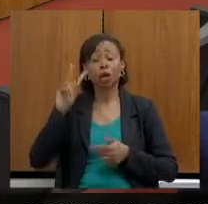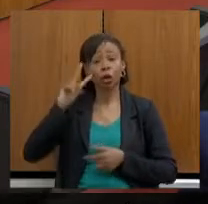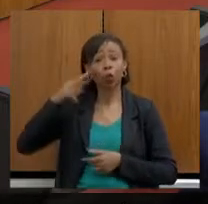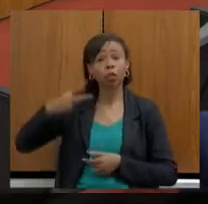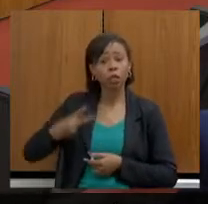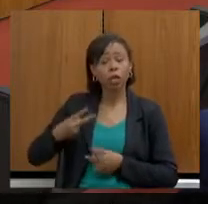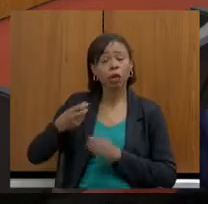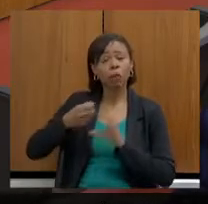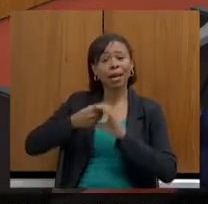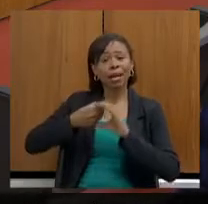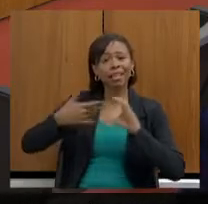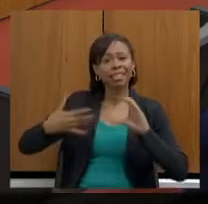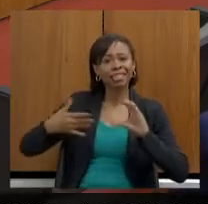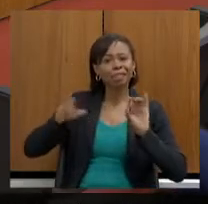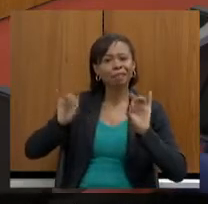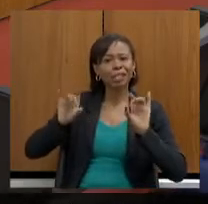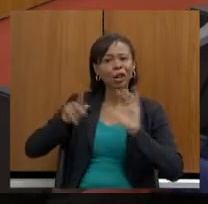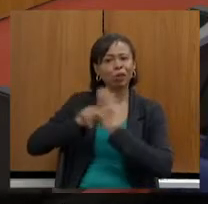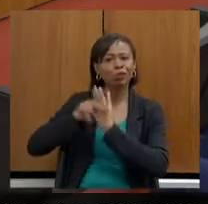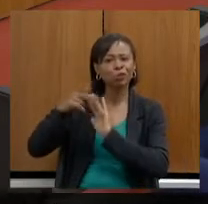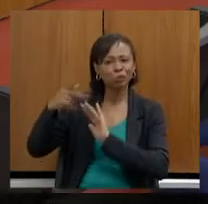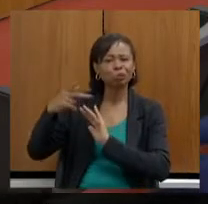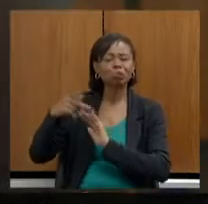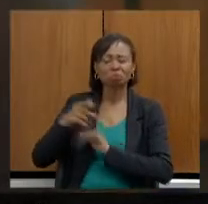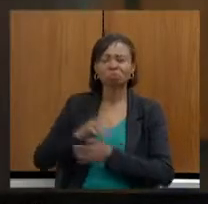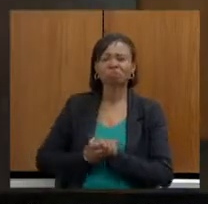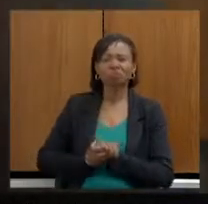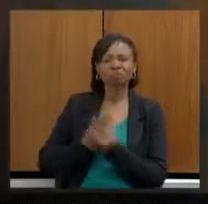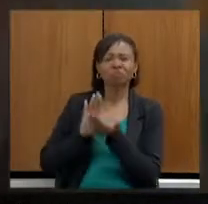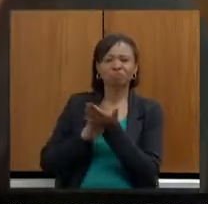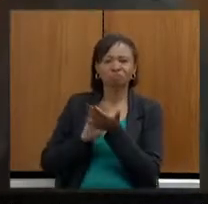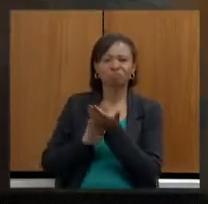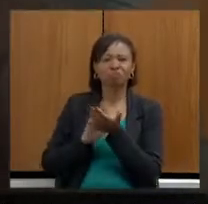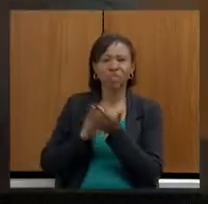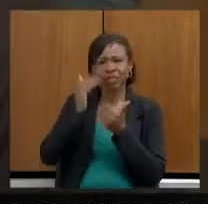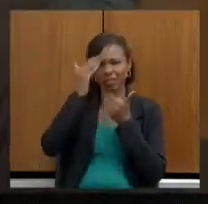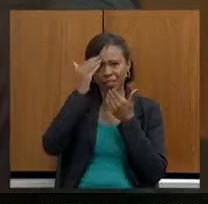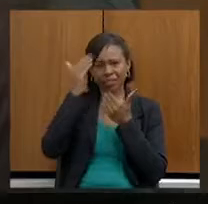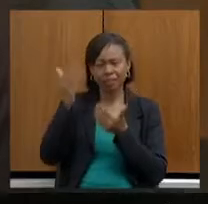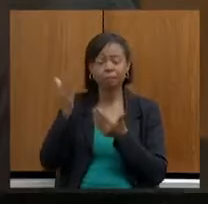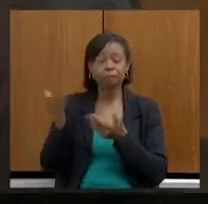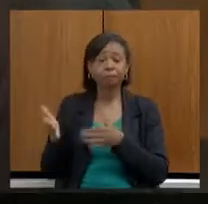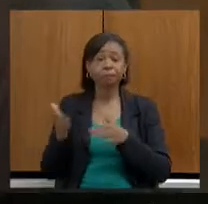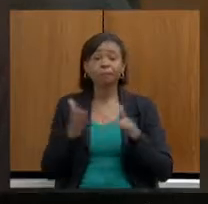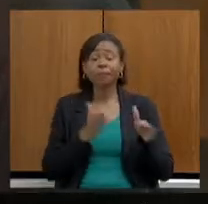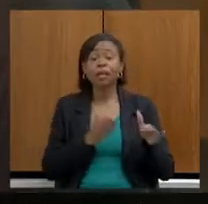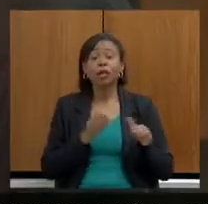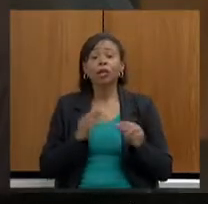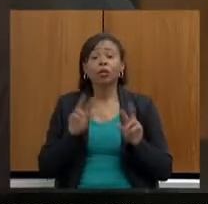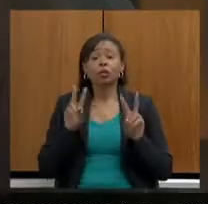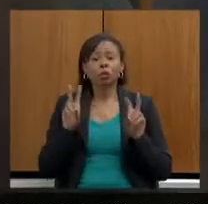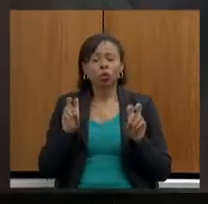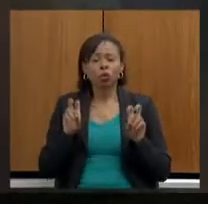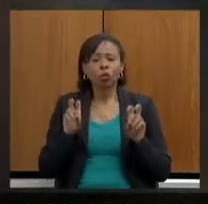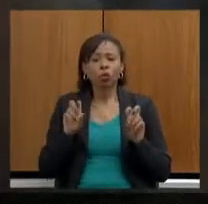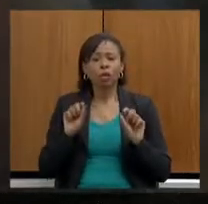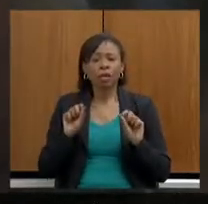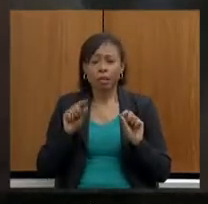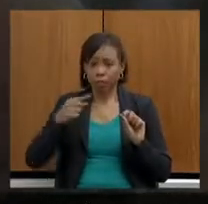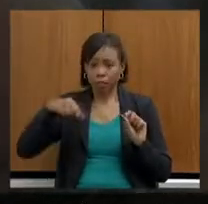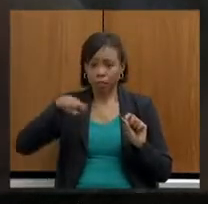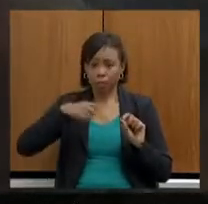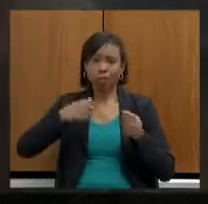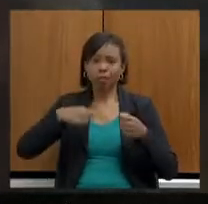reconhecer com uma característica muito especial do seu mandato viu eu parabenizo e agradeço é em relação à situação de que a gente